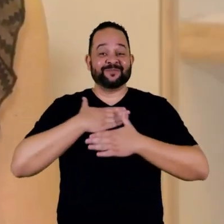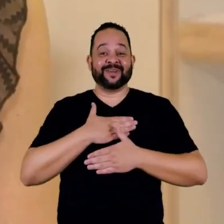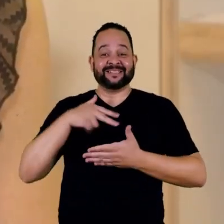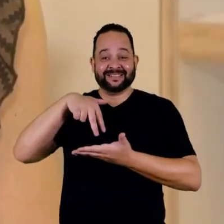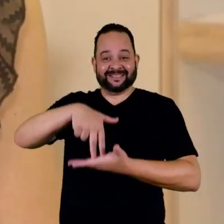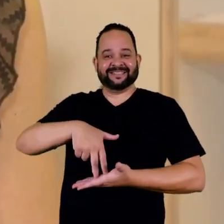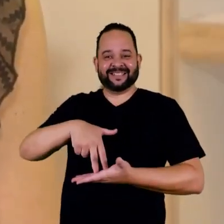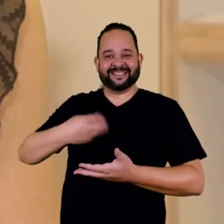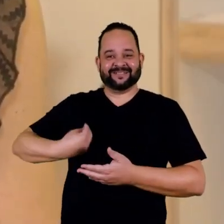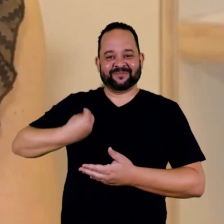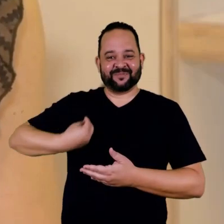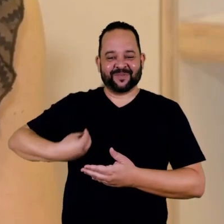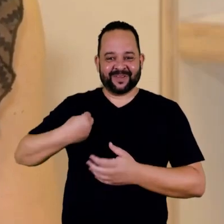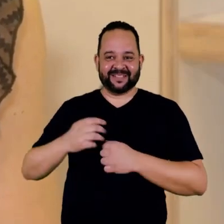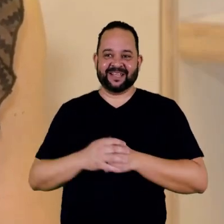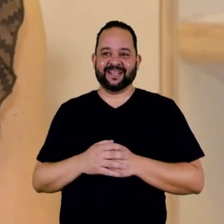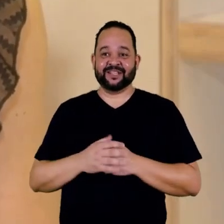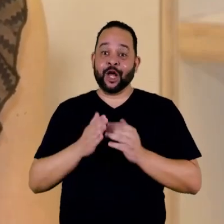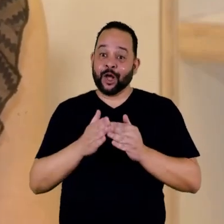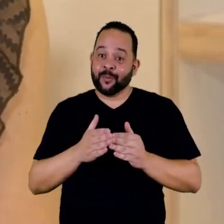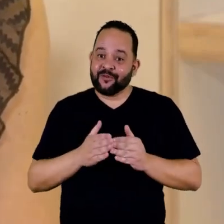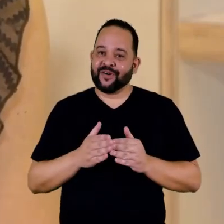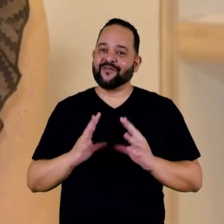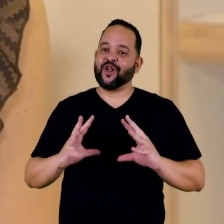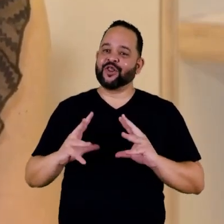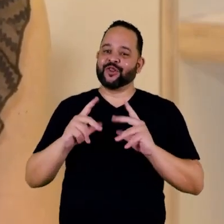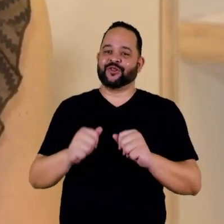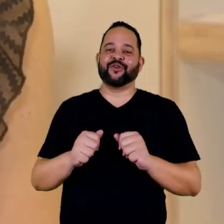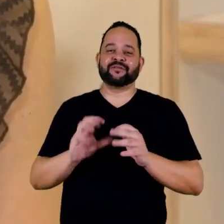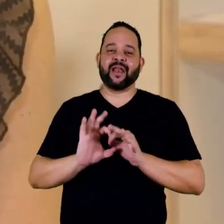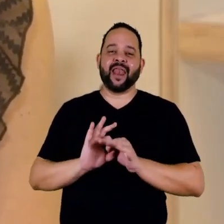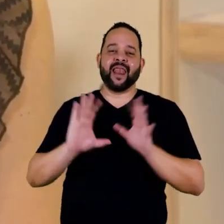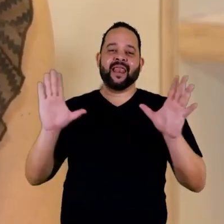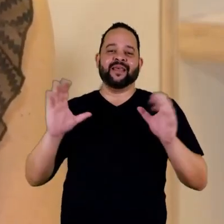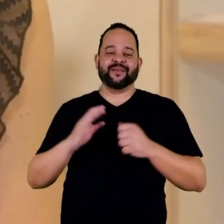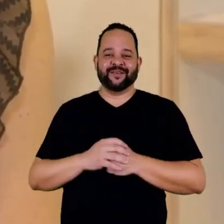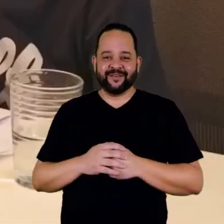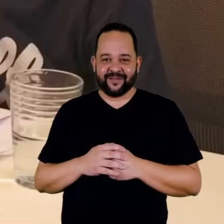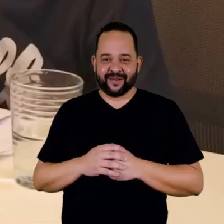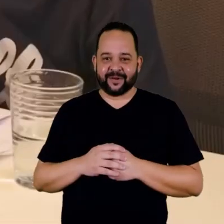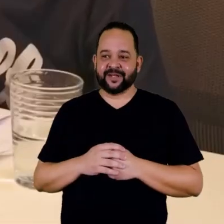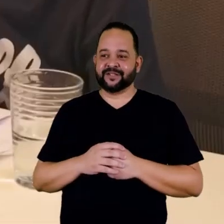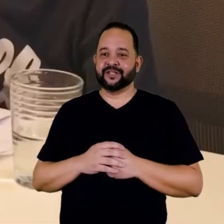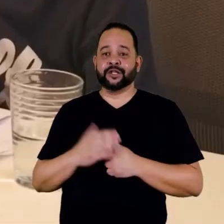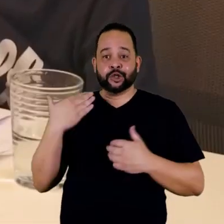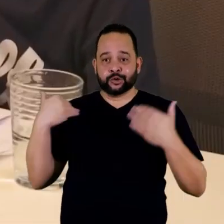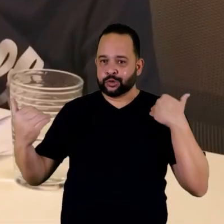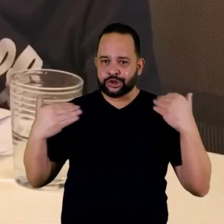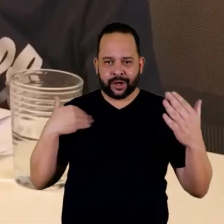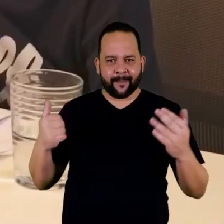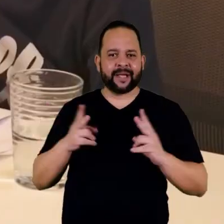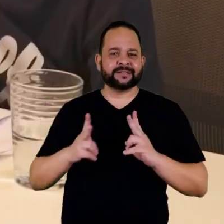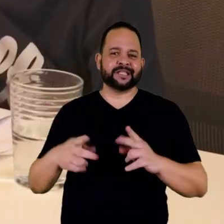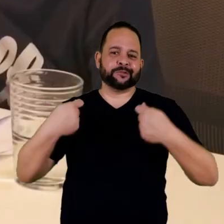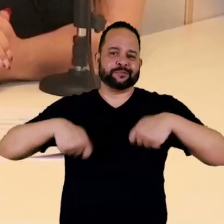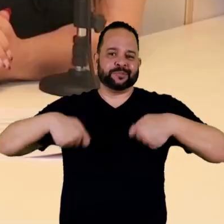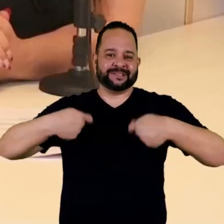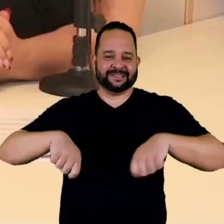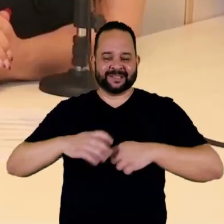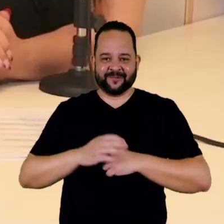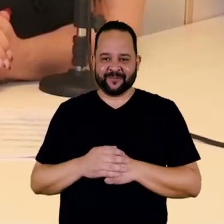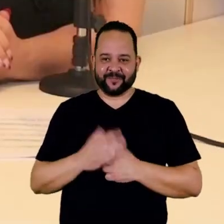prazer enorme est aqui e por favor todos Fiquem aí super à vontade pra gente nos convocar sempre que for